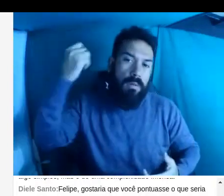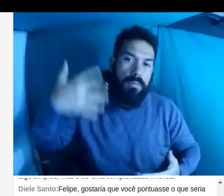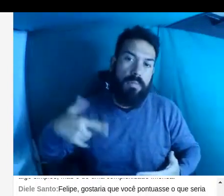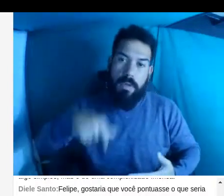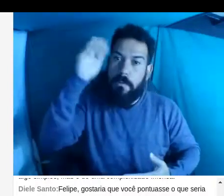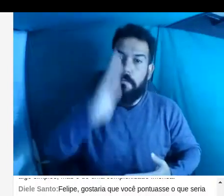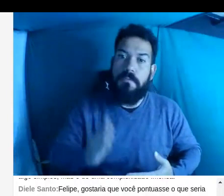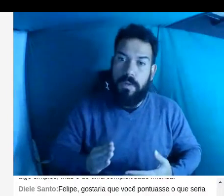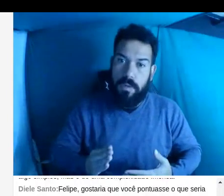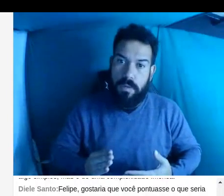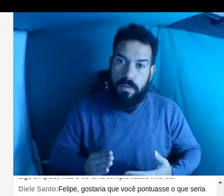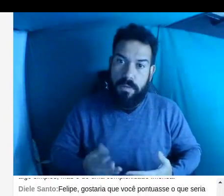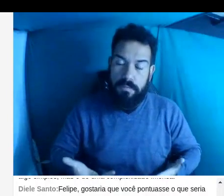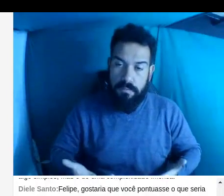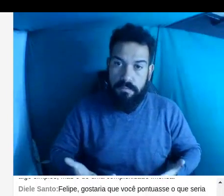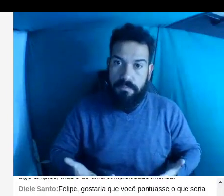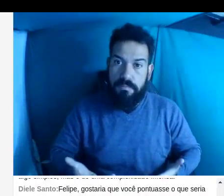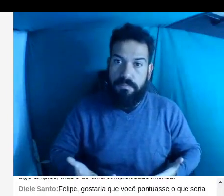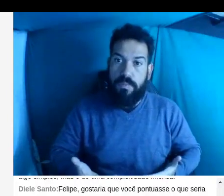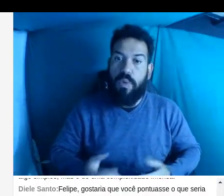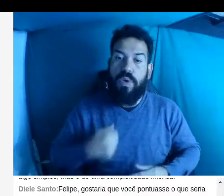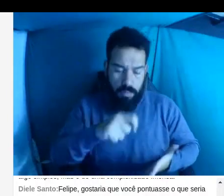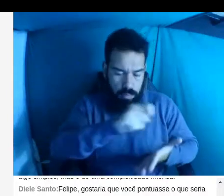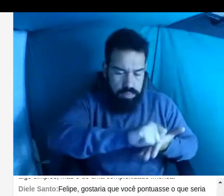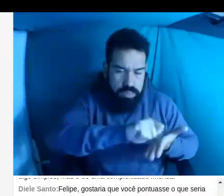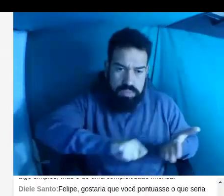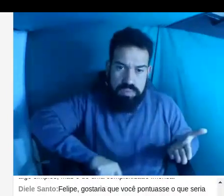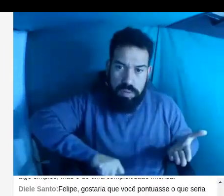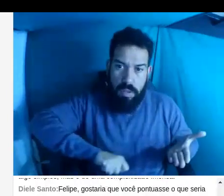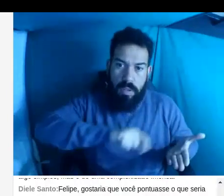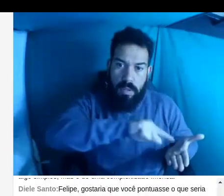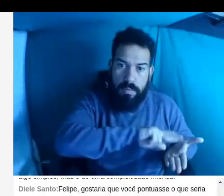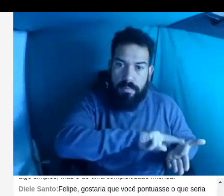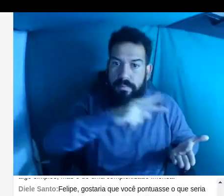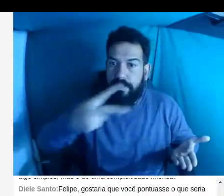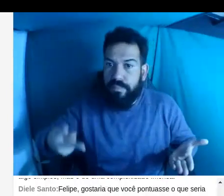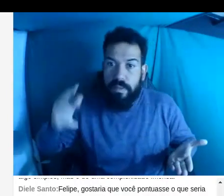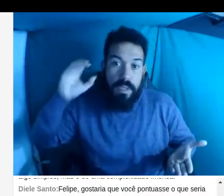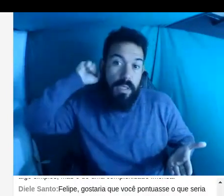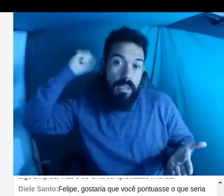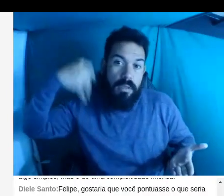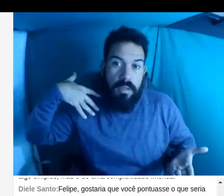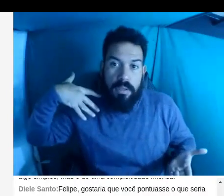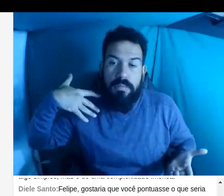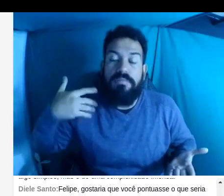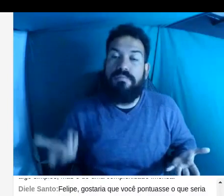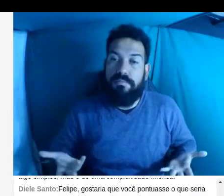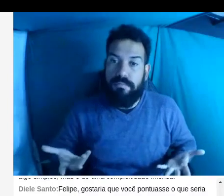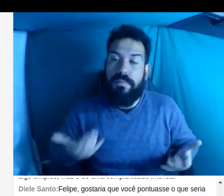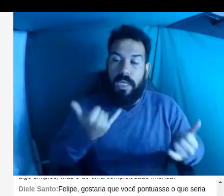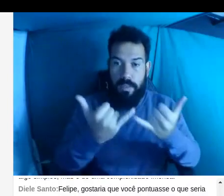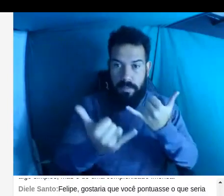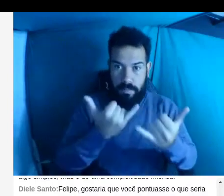do que queremos para a audiodescrição brasileira. Por exemplo, eu